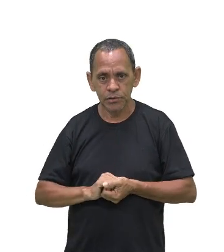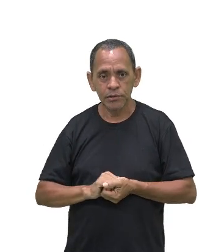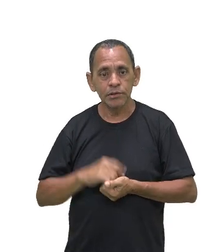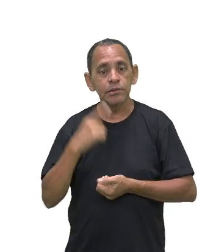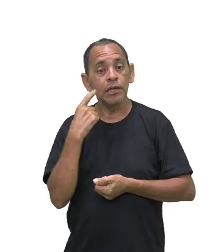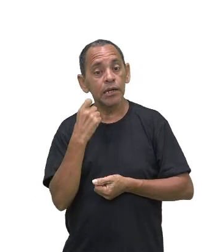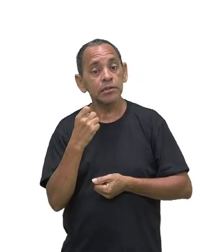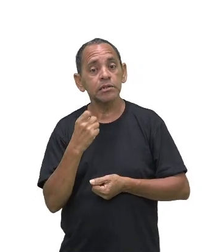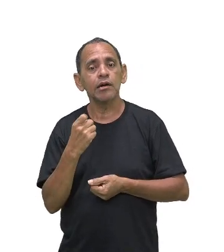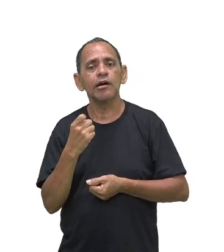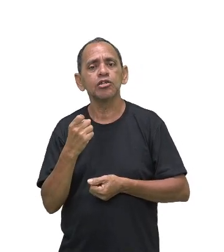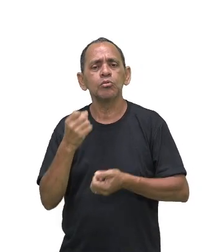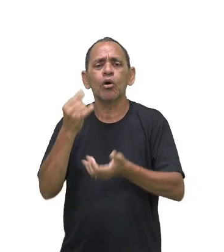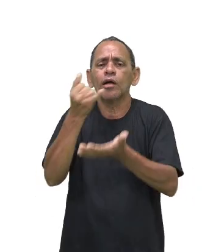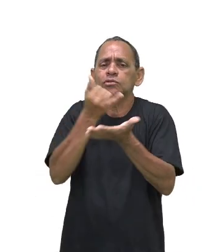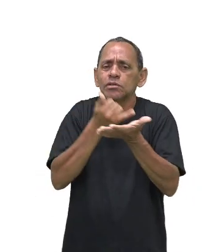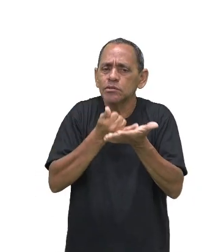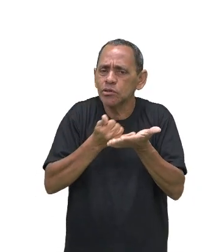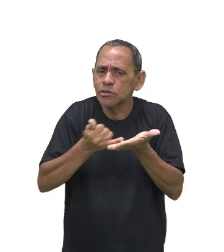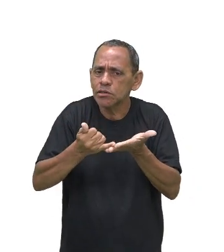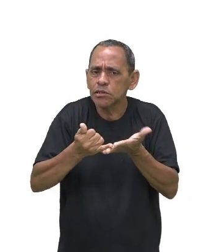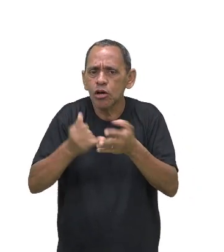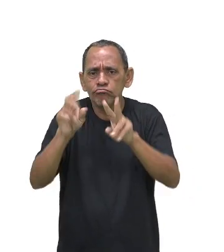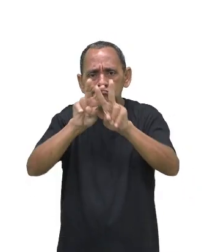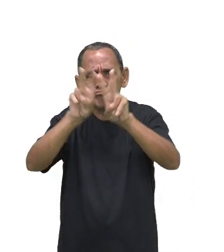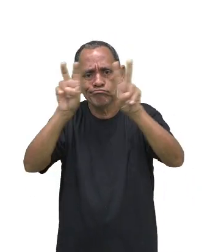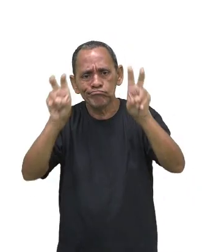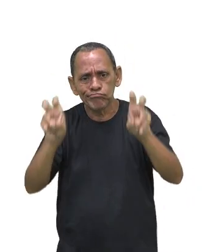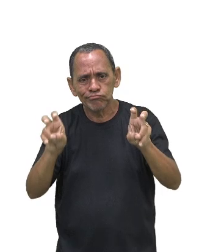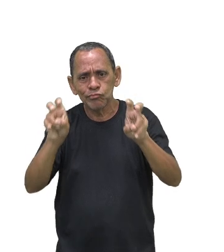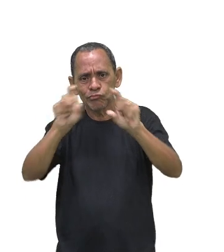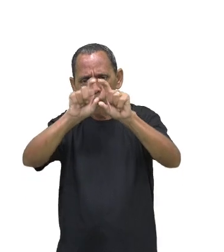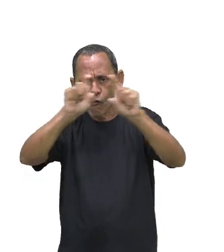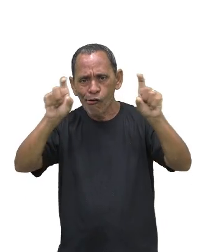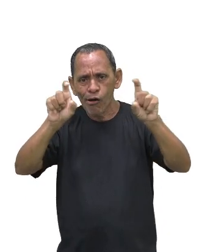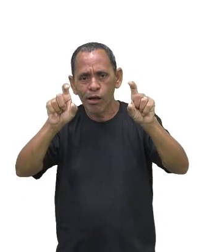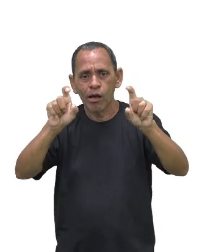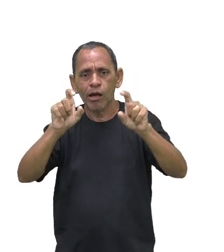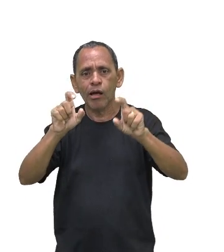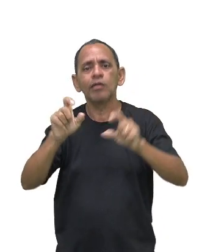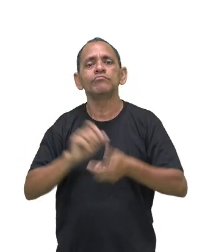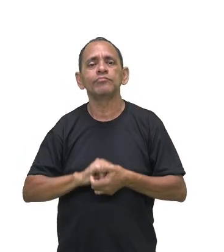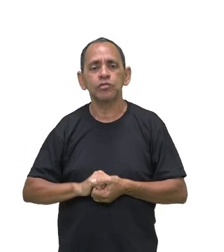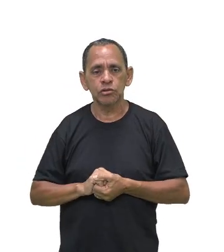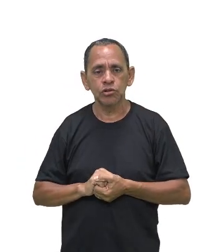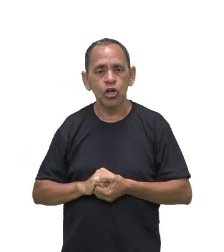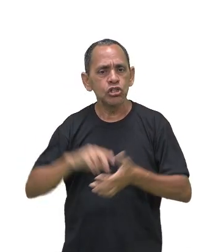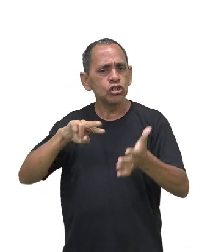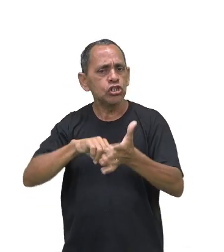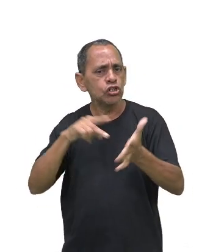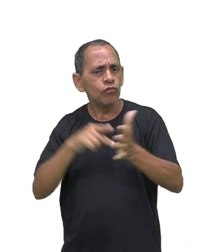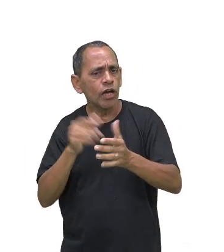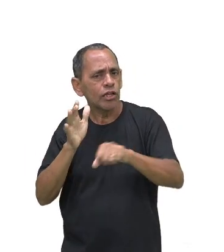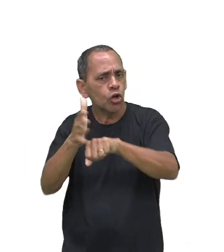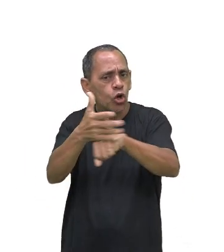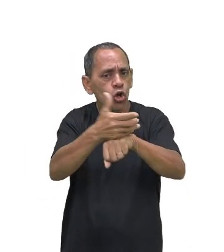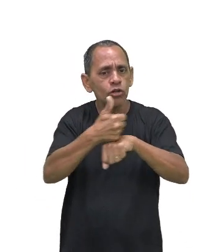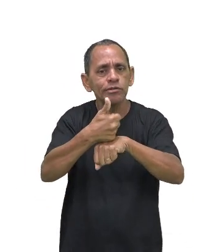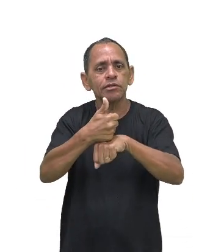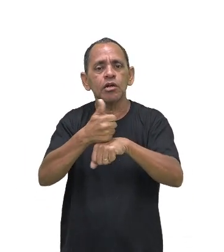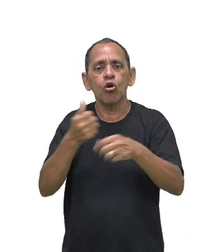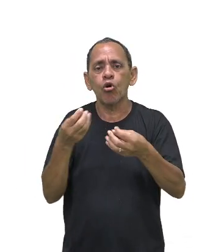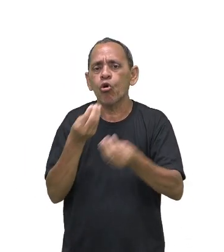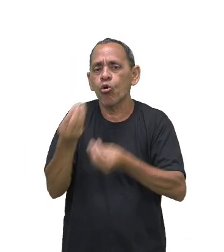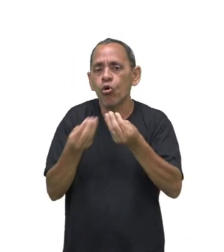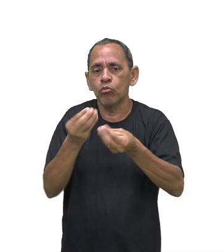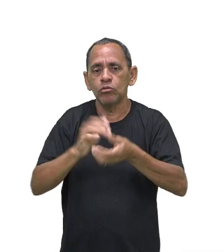sua introdução, cujo título é O Sentido da Colonização. Logo na